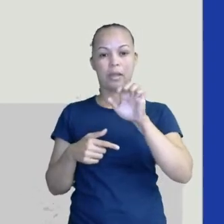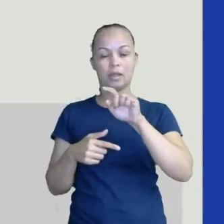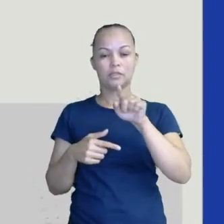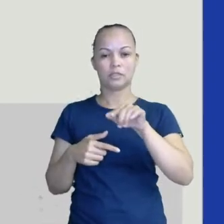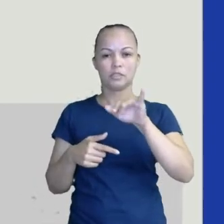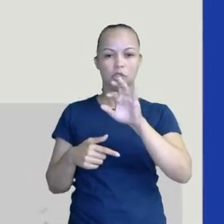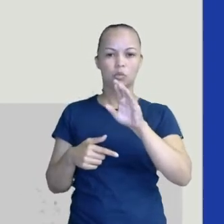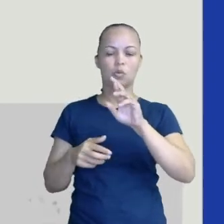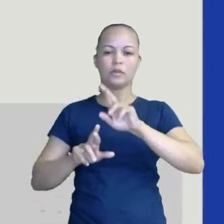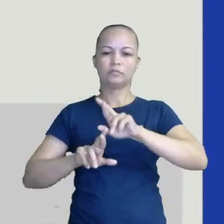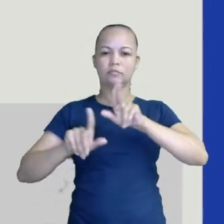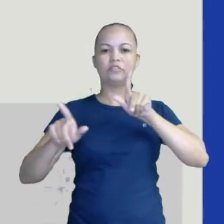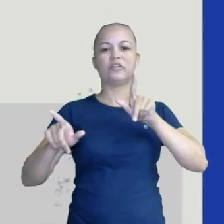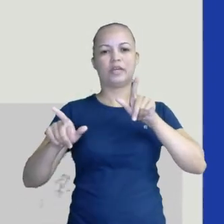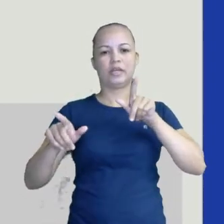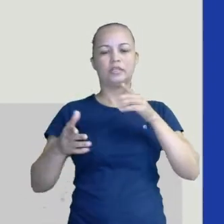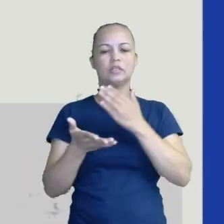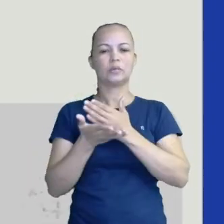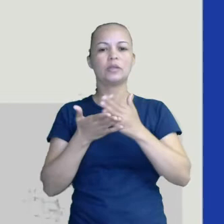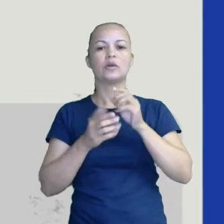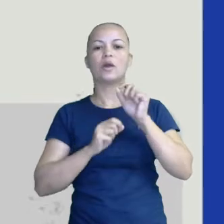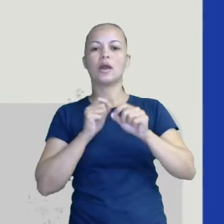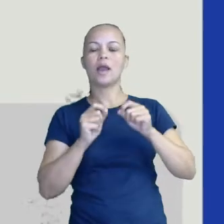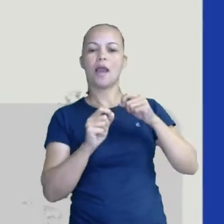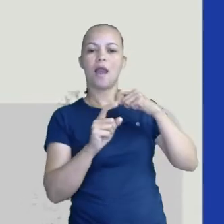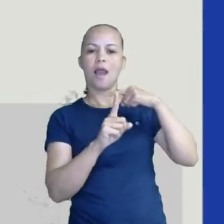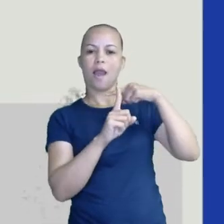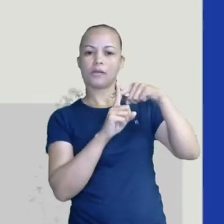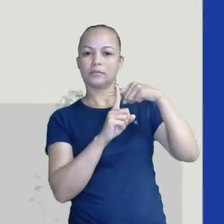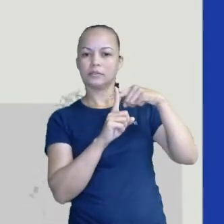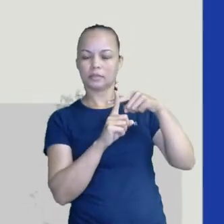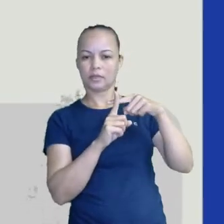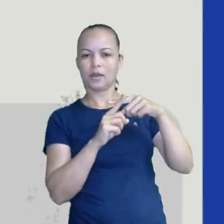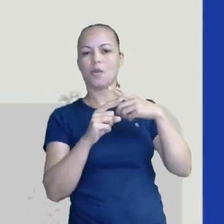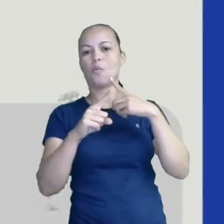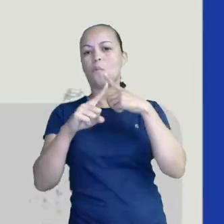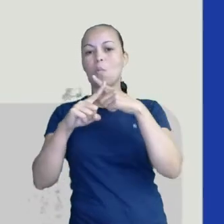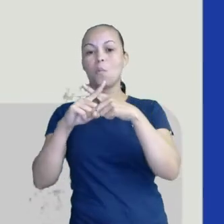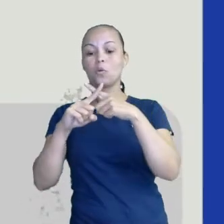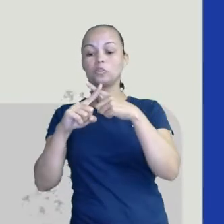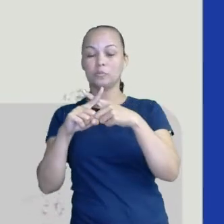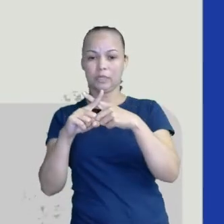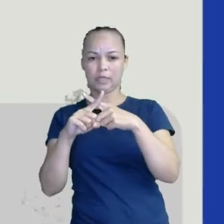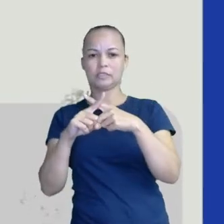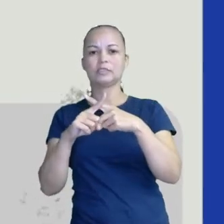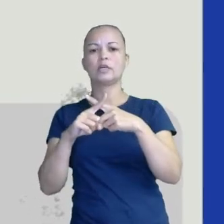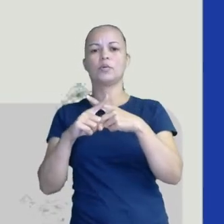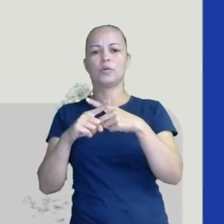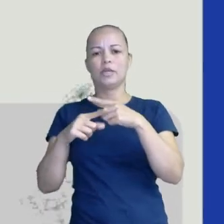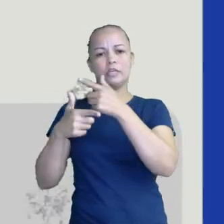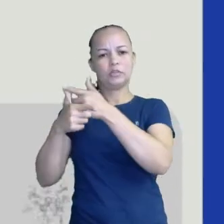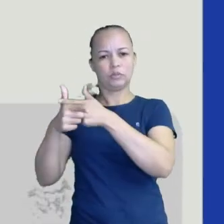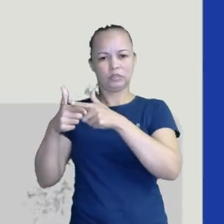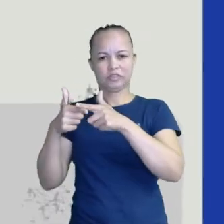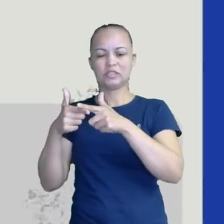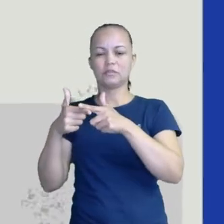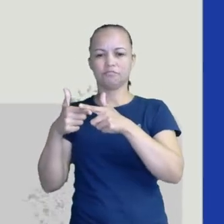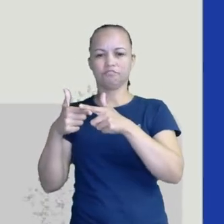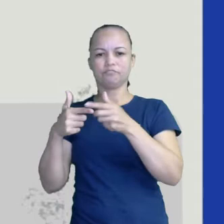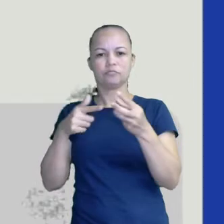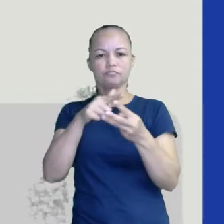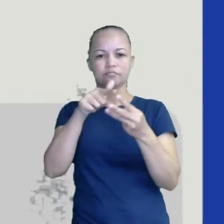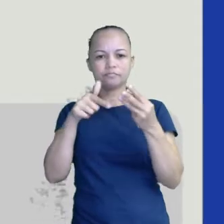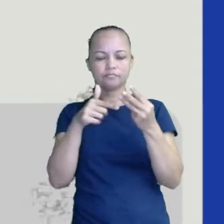uma adição uma multiplicação e uma divisão